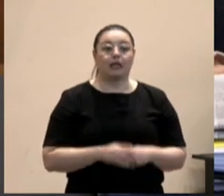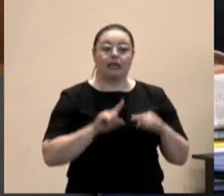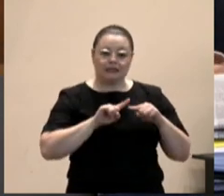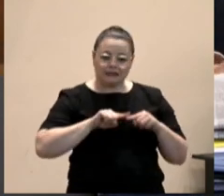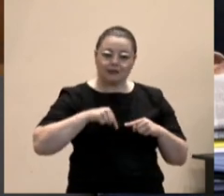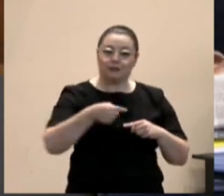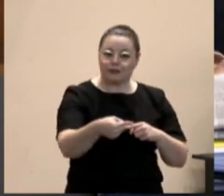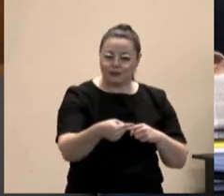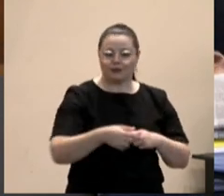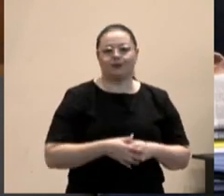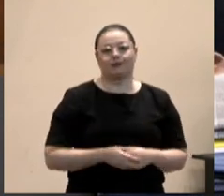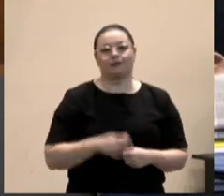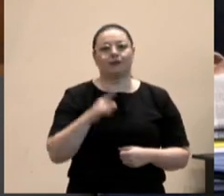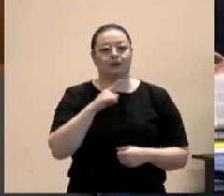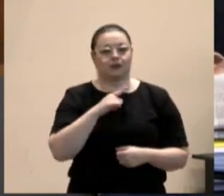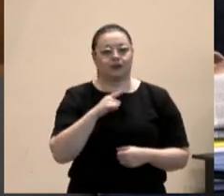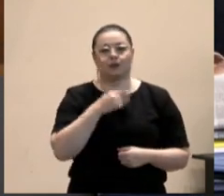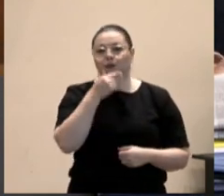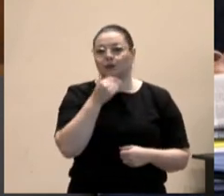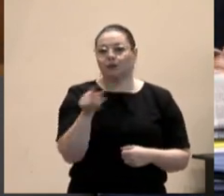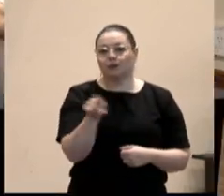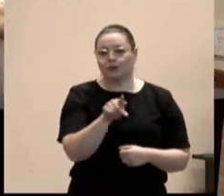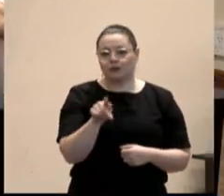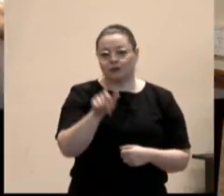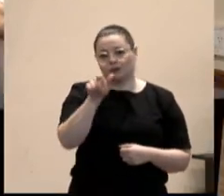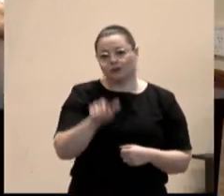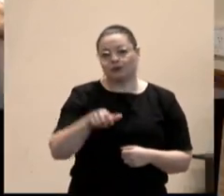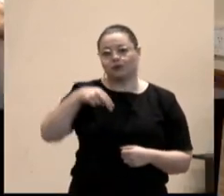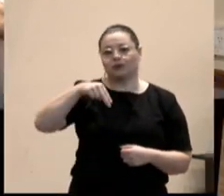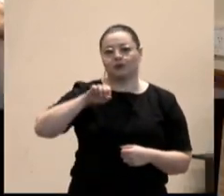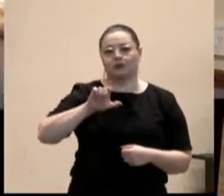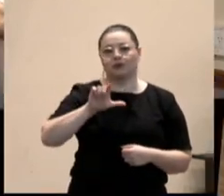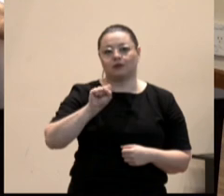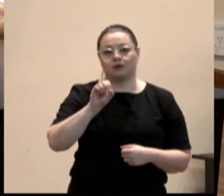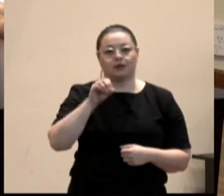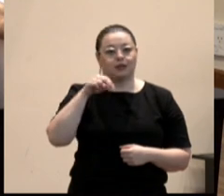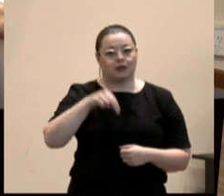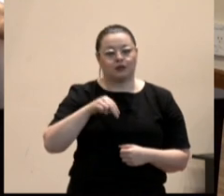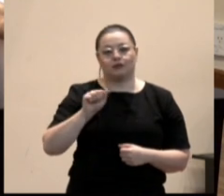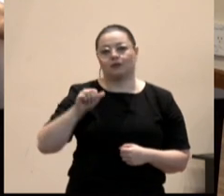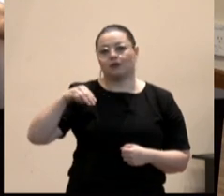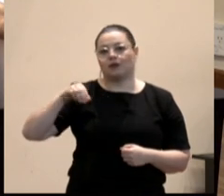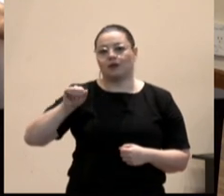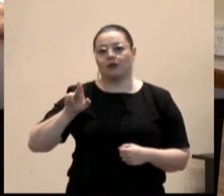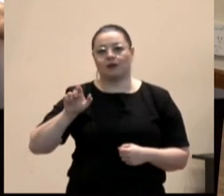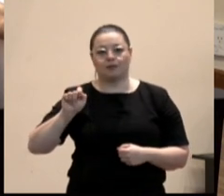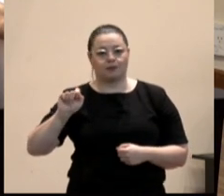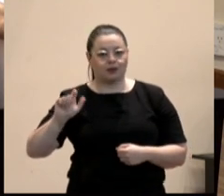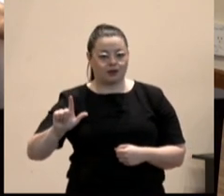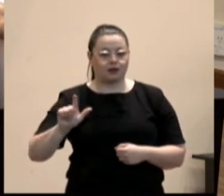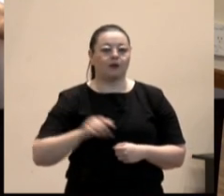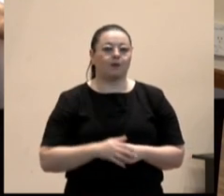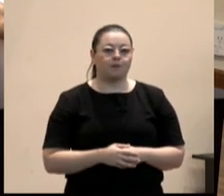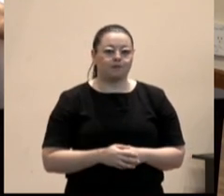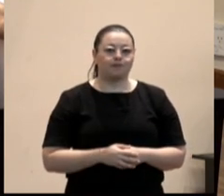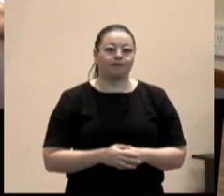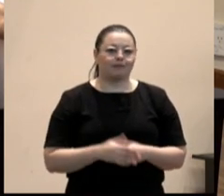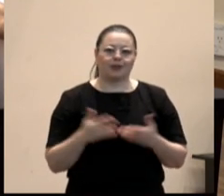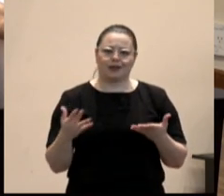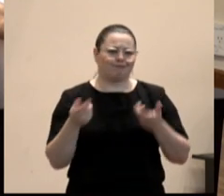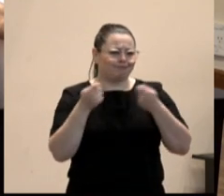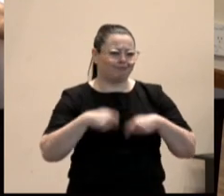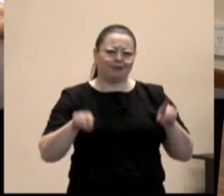Posteriormente, né, temos o professor Nelson Cardoso, do Amaral, que dispensaria